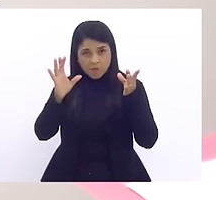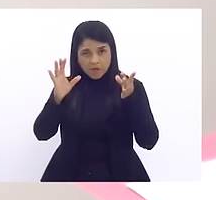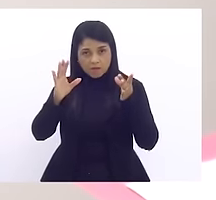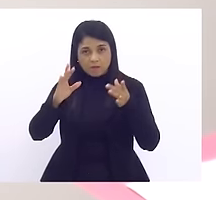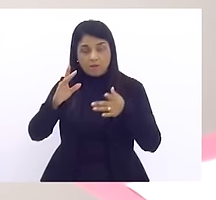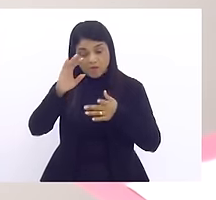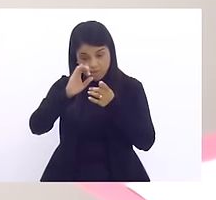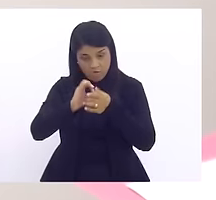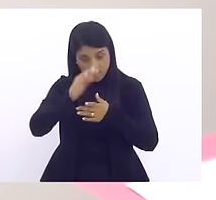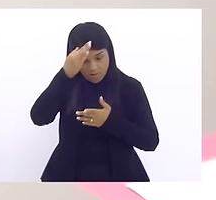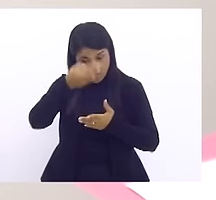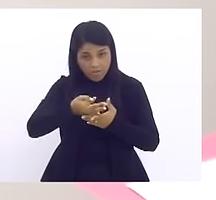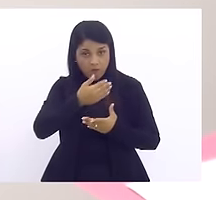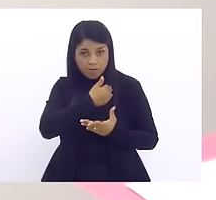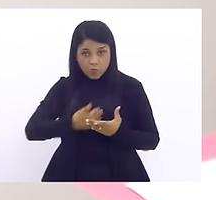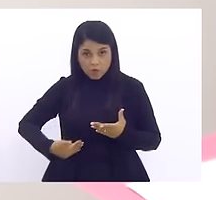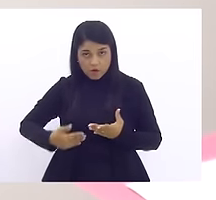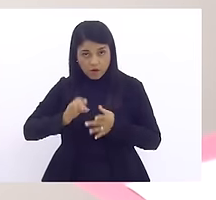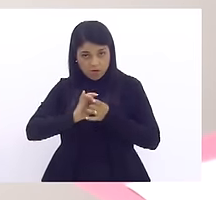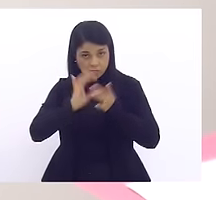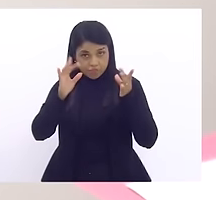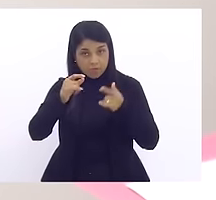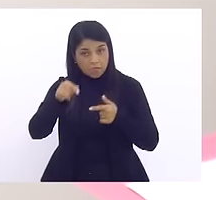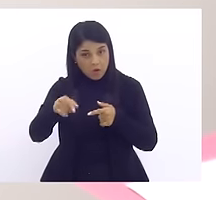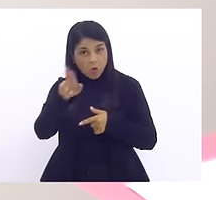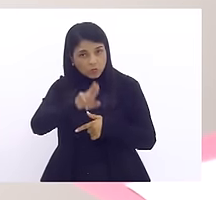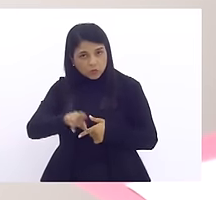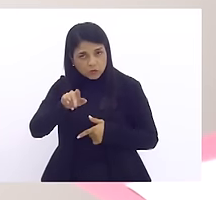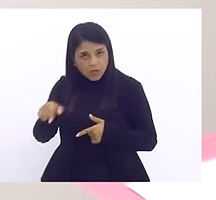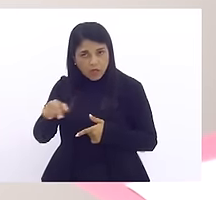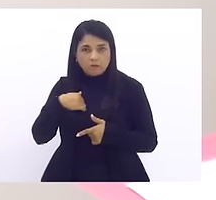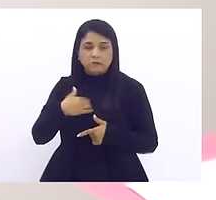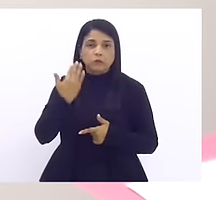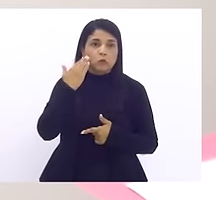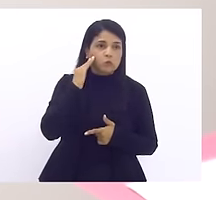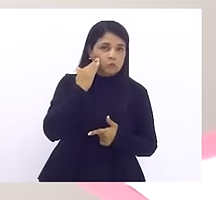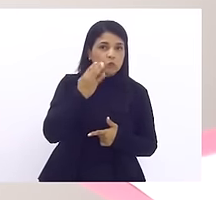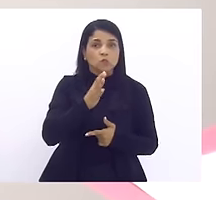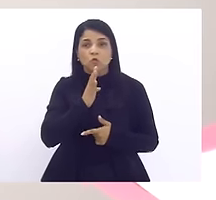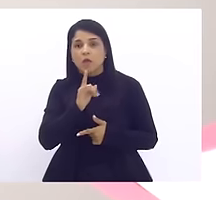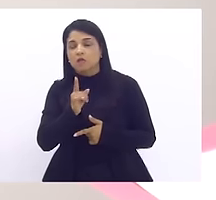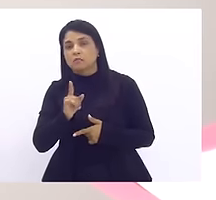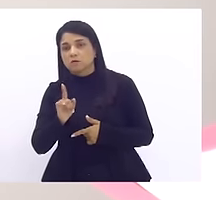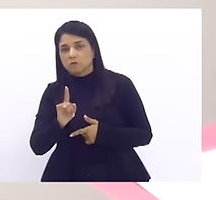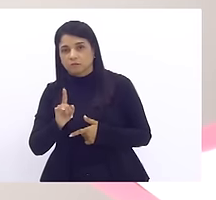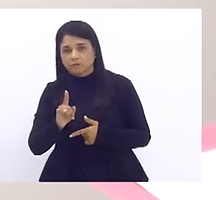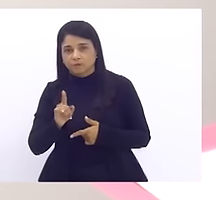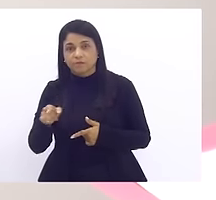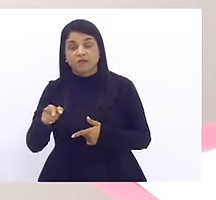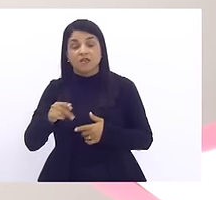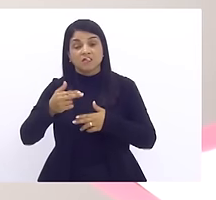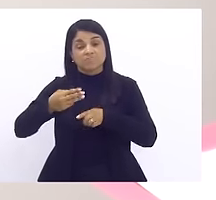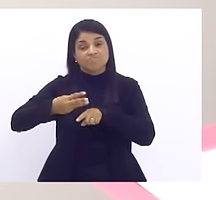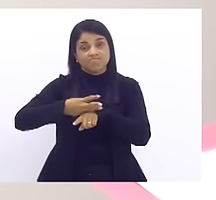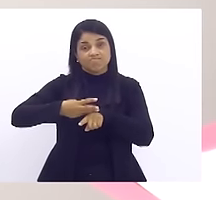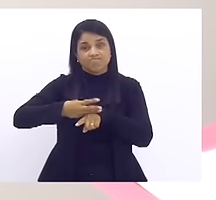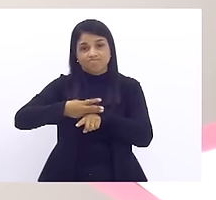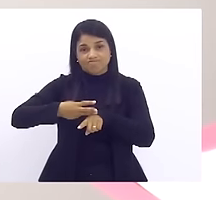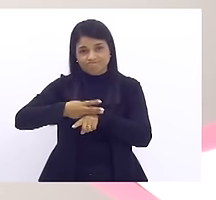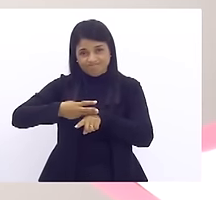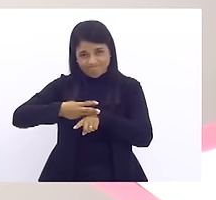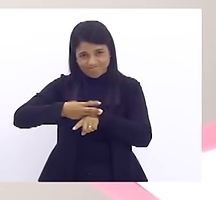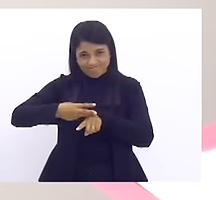Então se eles estão usando é com a ciência ou ciência do dela com a ciência do Detro porque são prestadores serviço